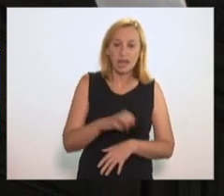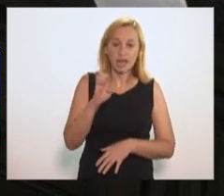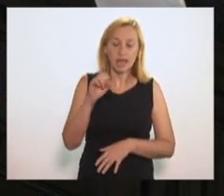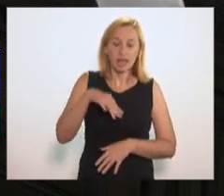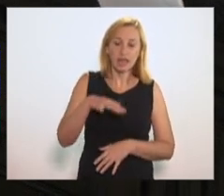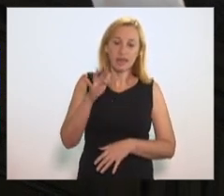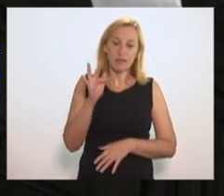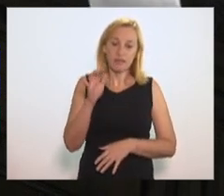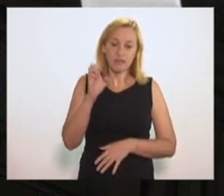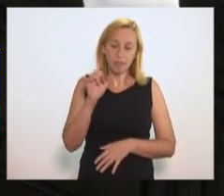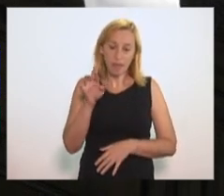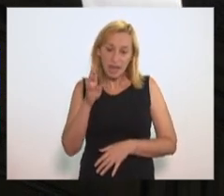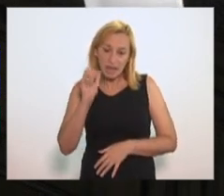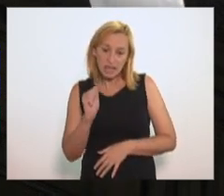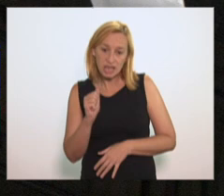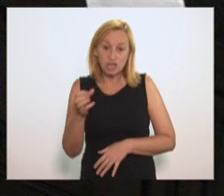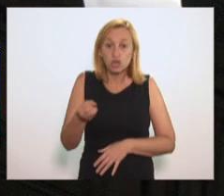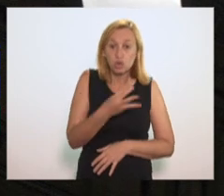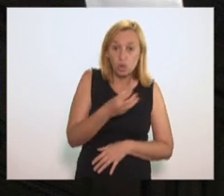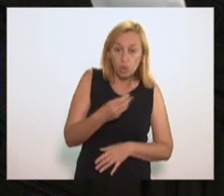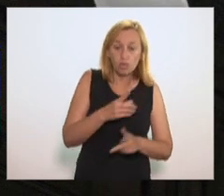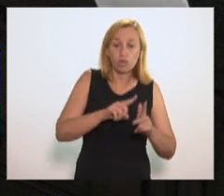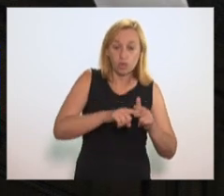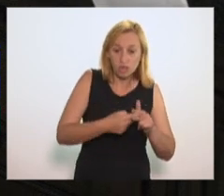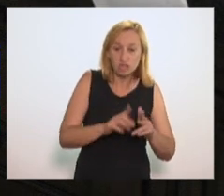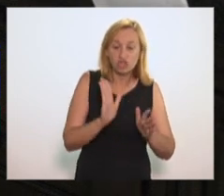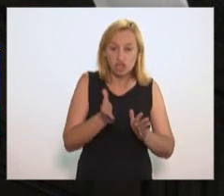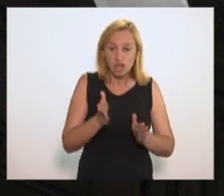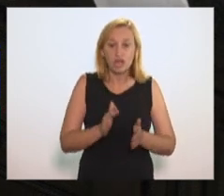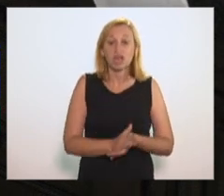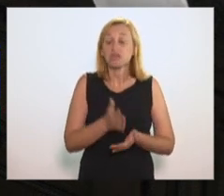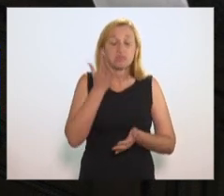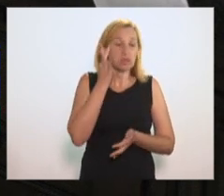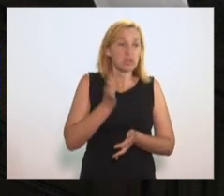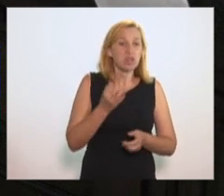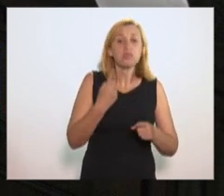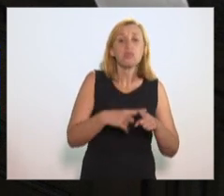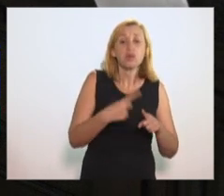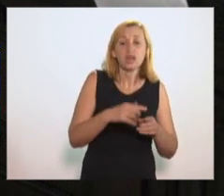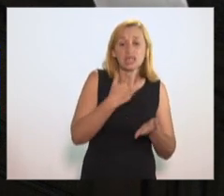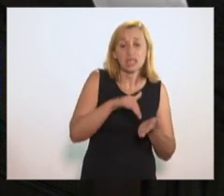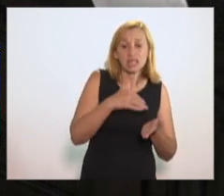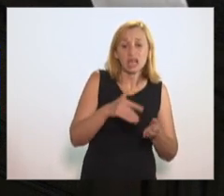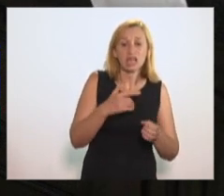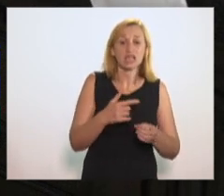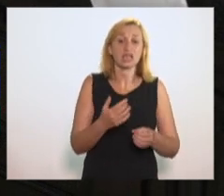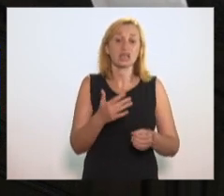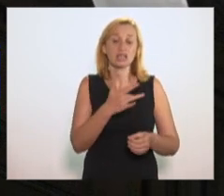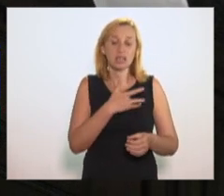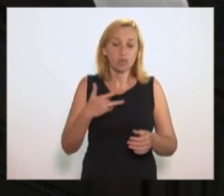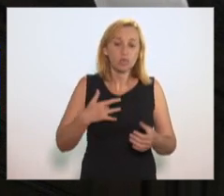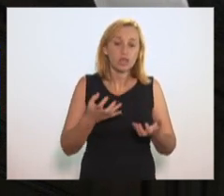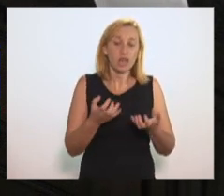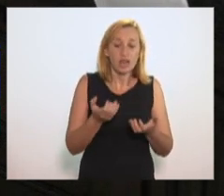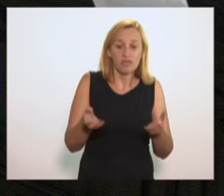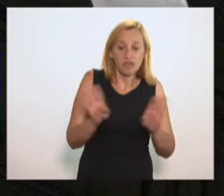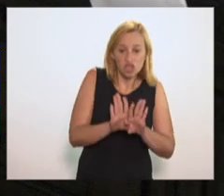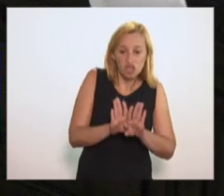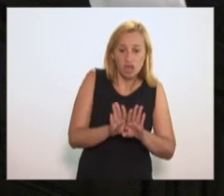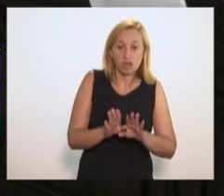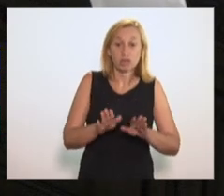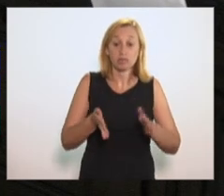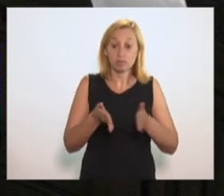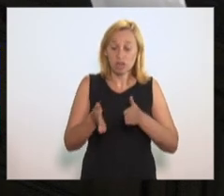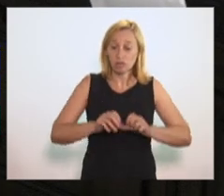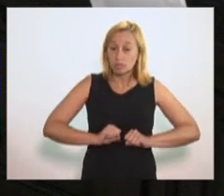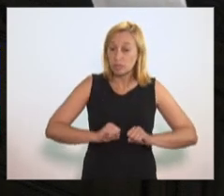eu não sei qual é o objetivo da Secretaria de Estado de Saúde em fechar essa unidade hospitalar mas em plena pandemia uma unidade que tem